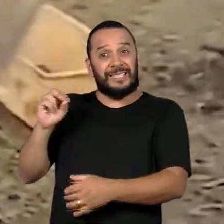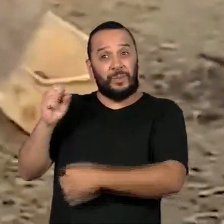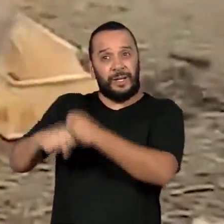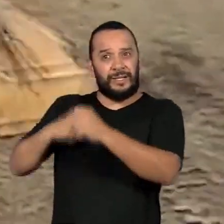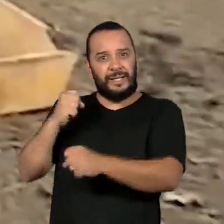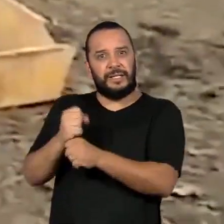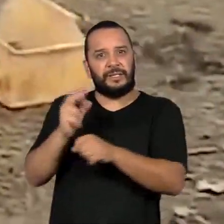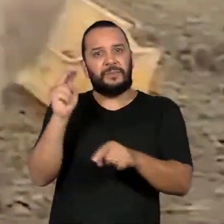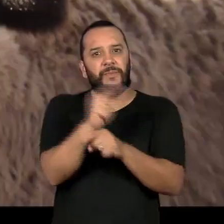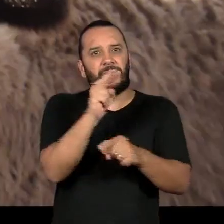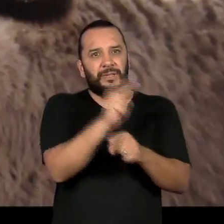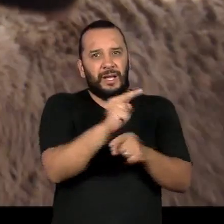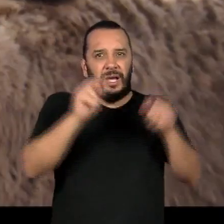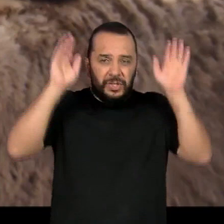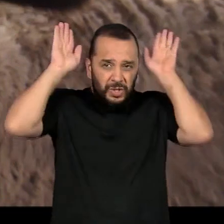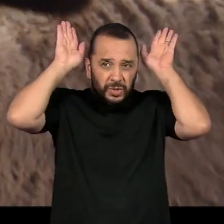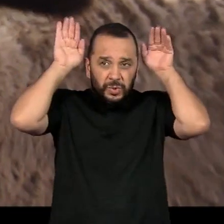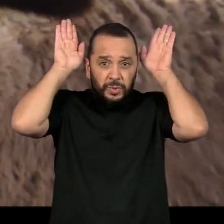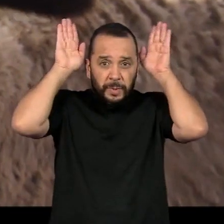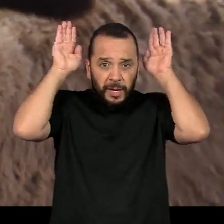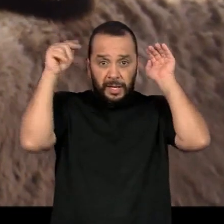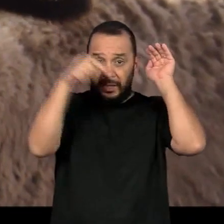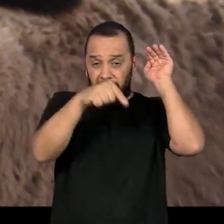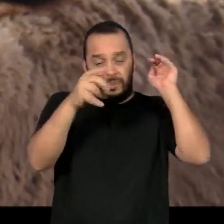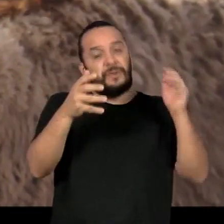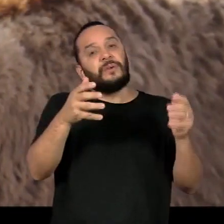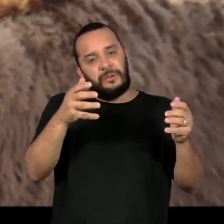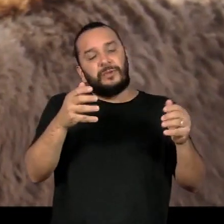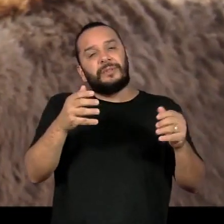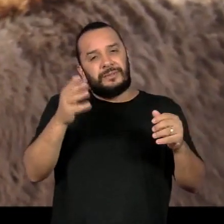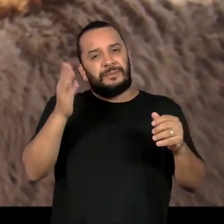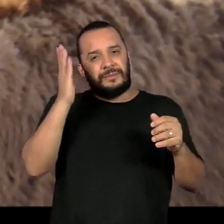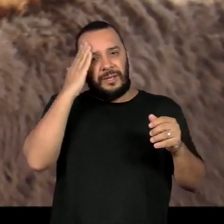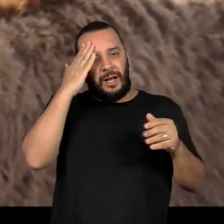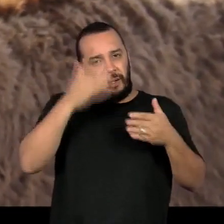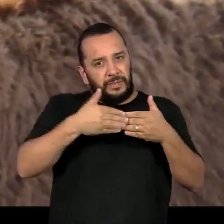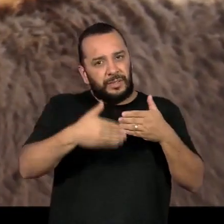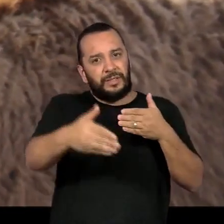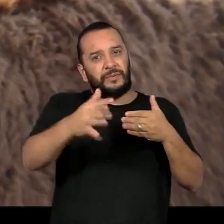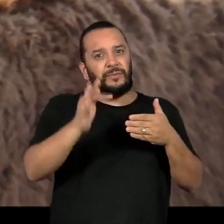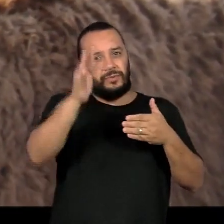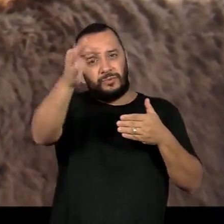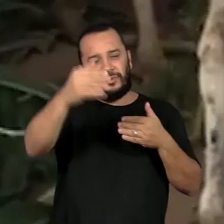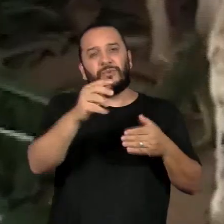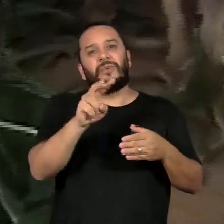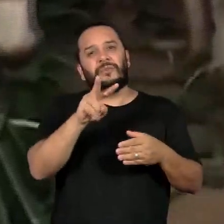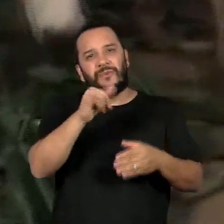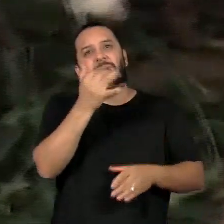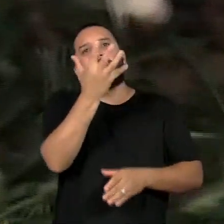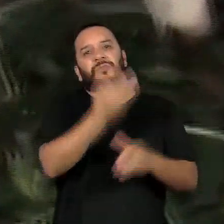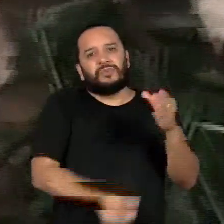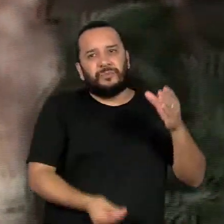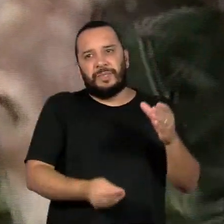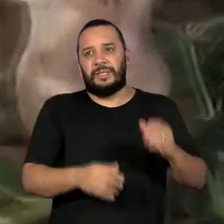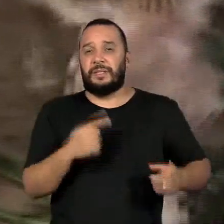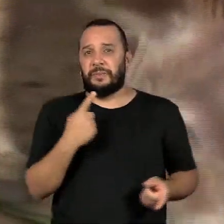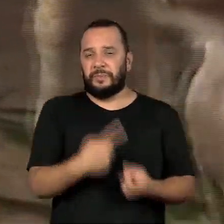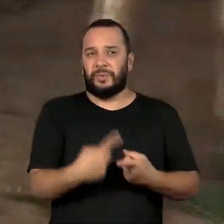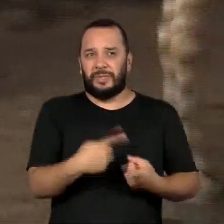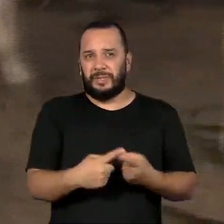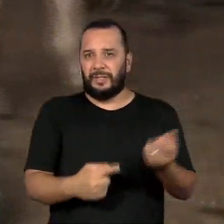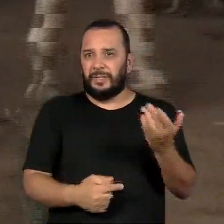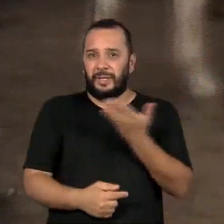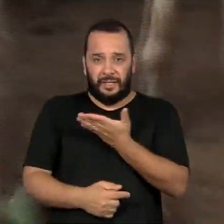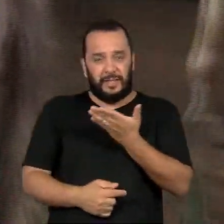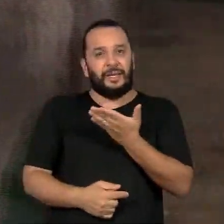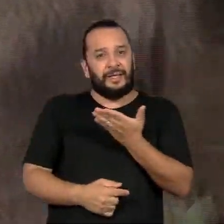os jumentos, prevê num futuro próximo a extinção de uma espécie que sempre esteve presente no